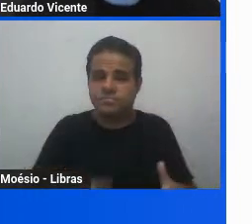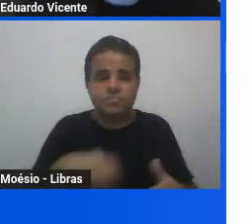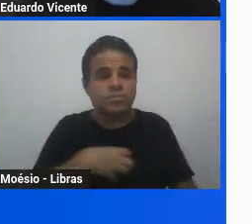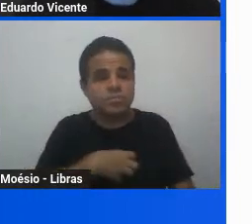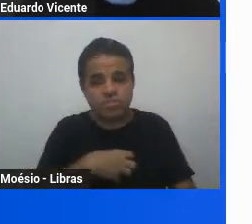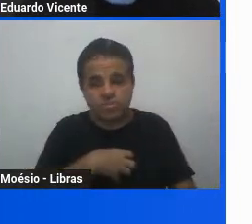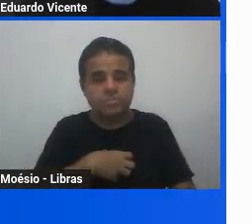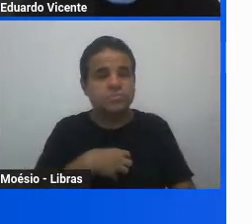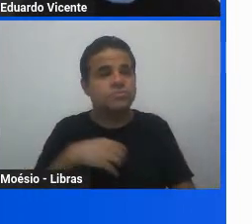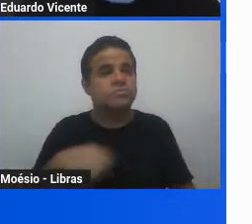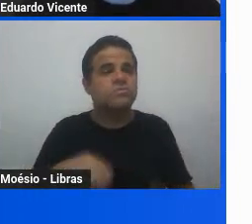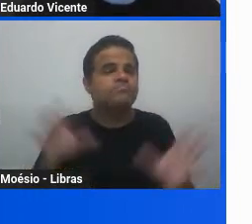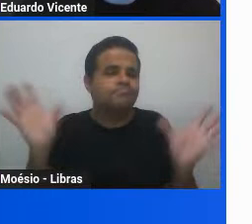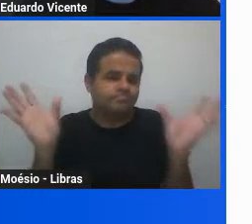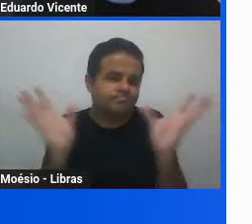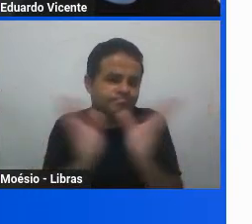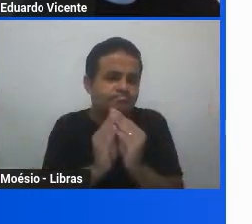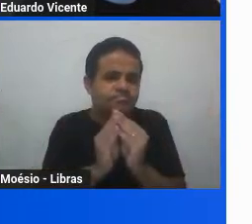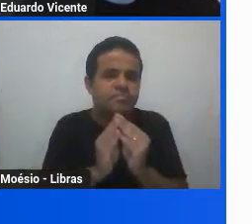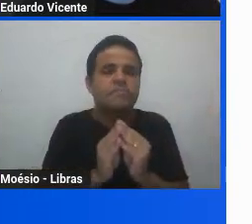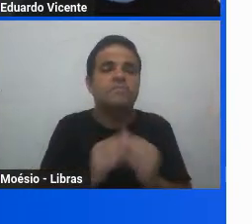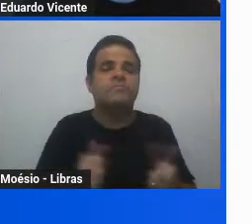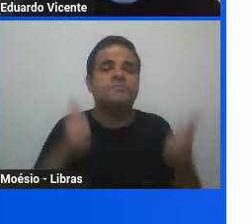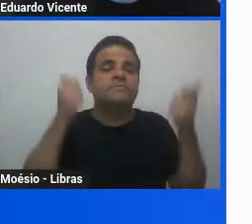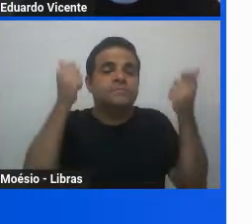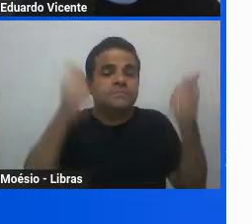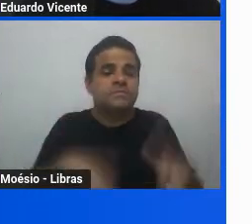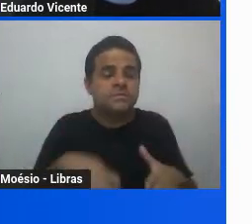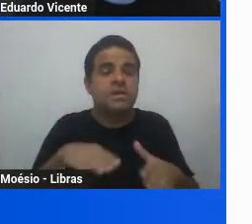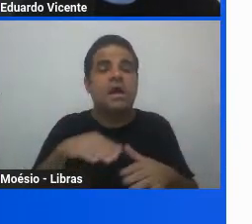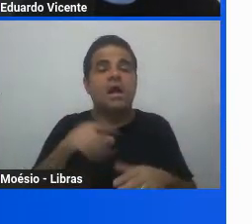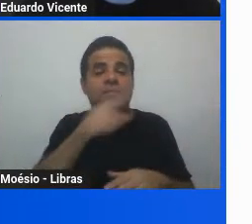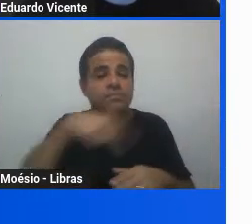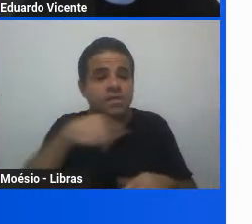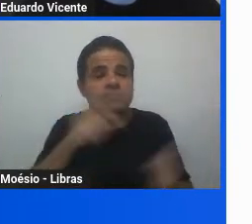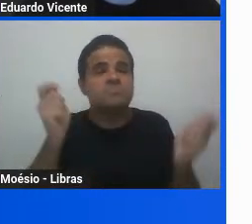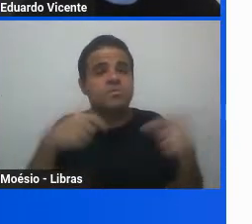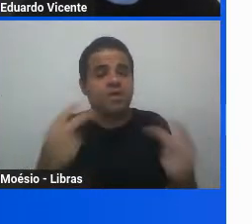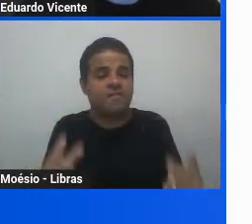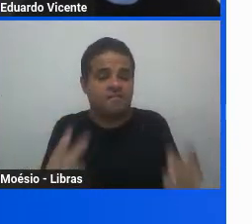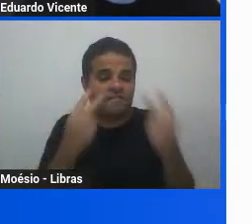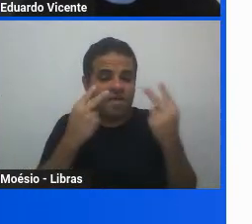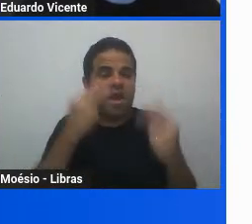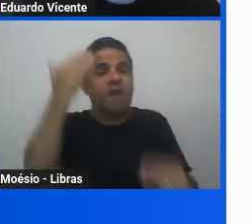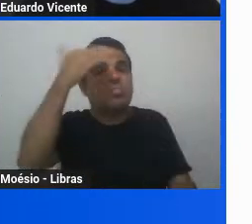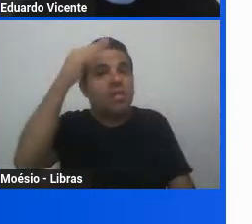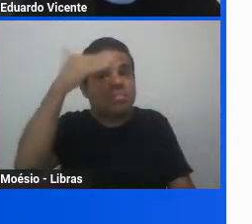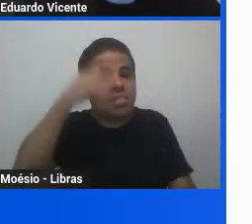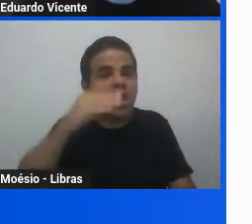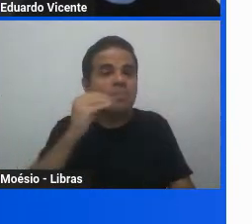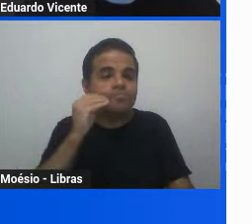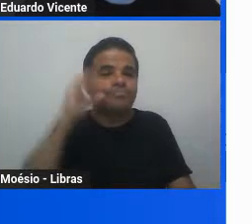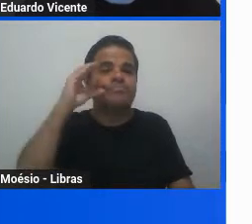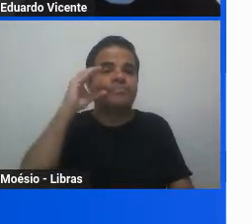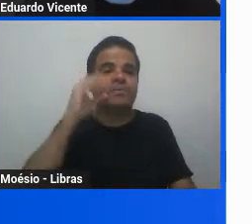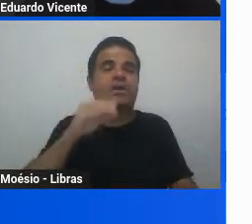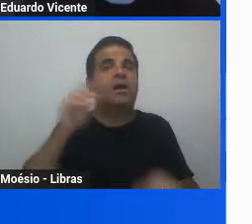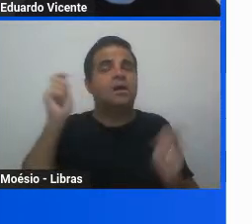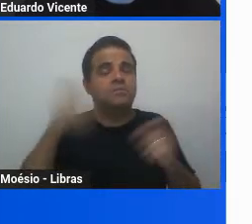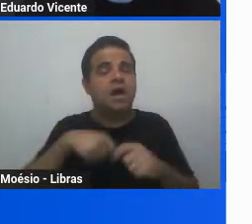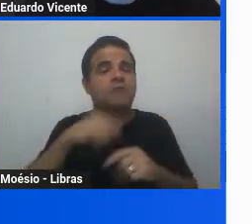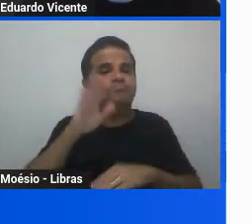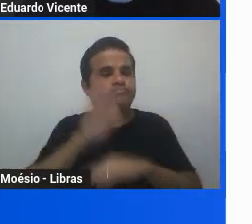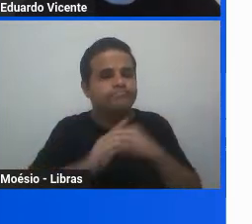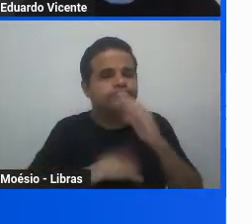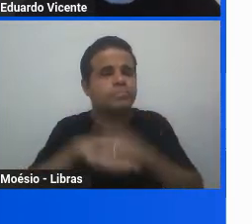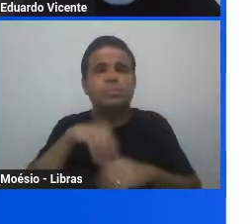maneira bem simplória, né, didática, para que a gente possa aí contribuir com conhecimento e trazer um pouquinho daquilo